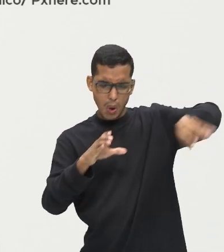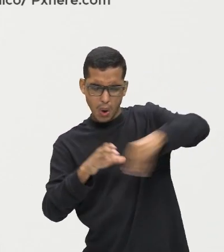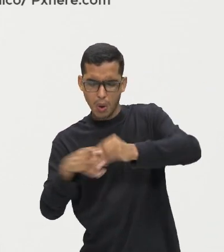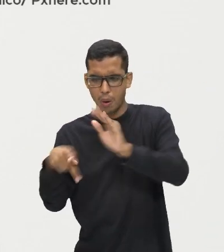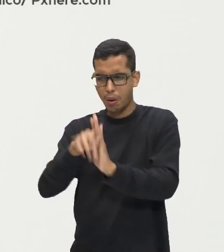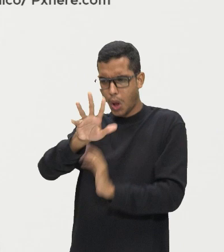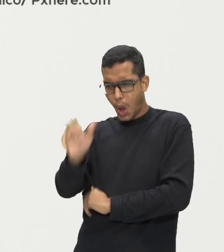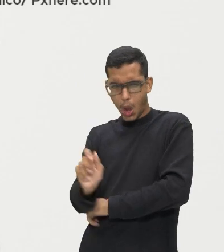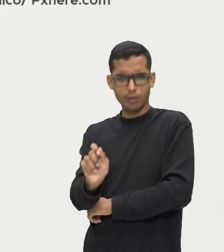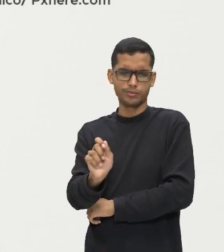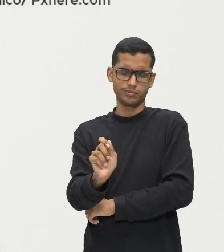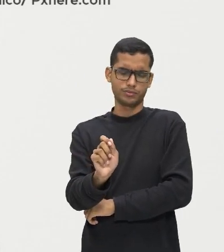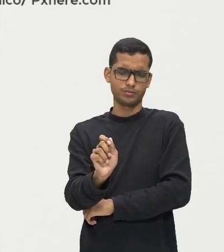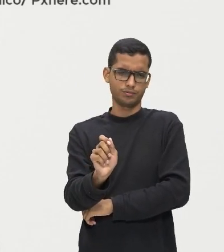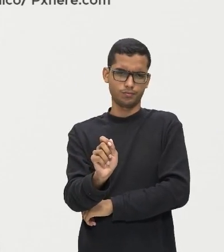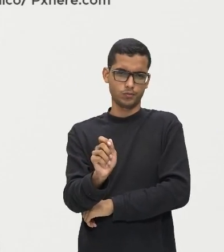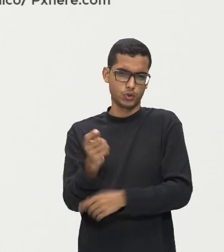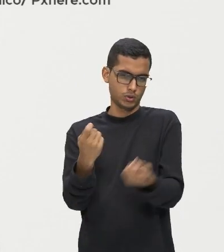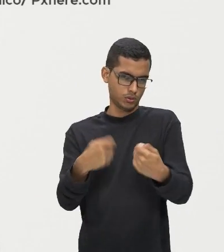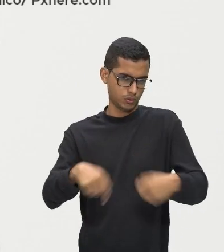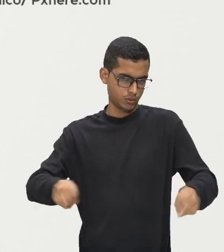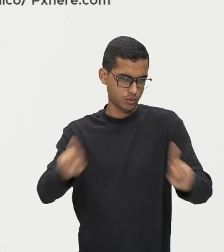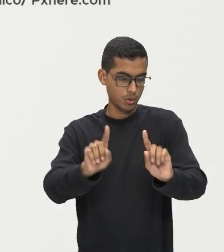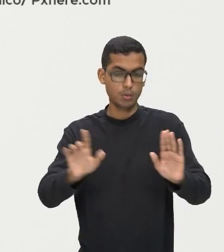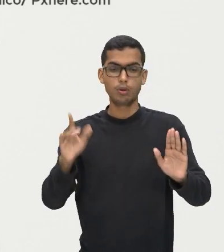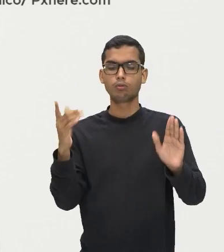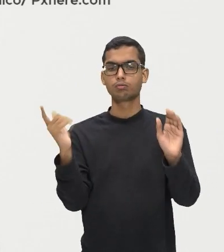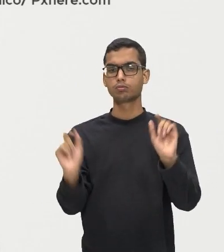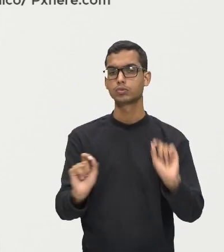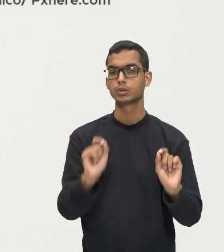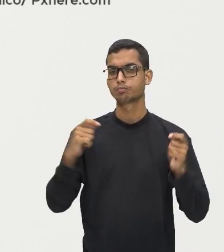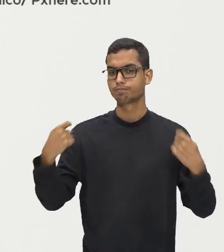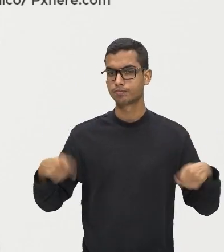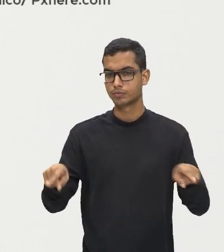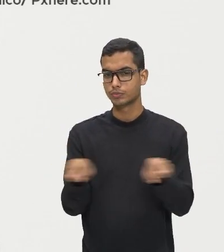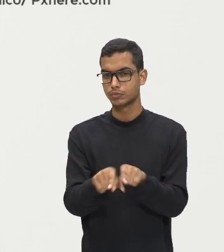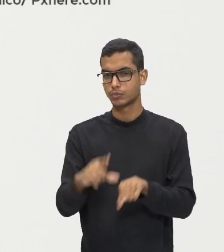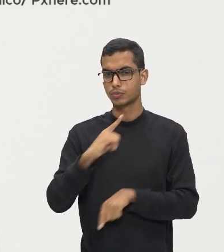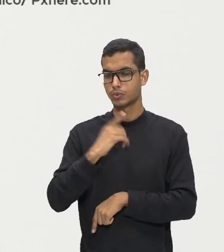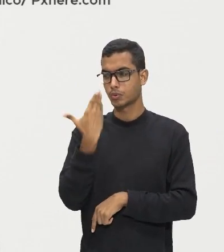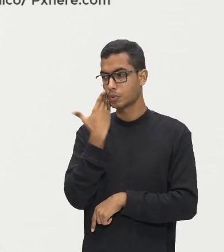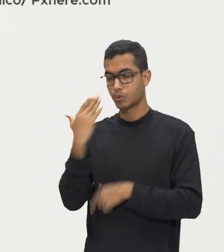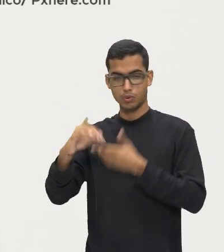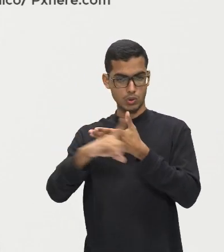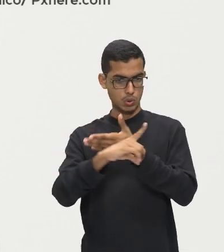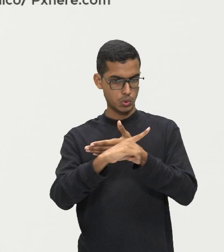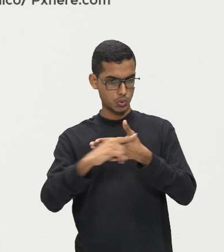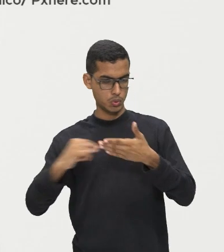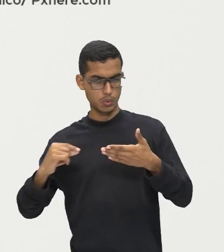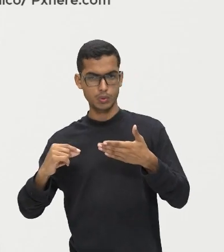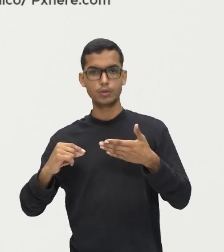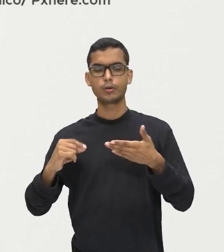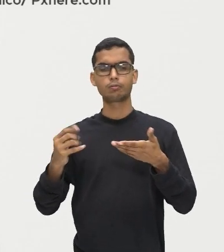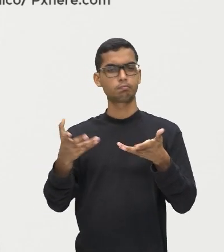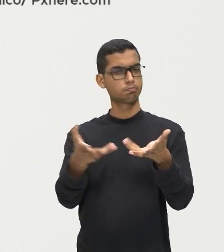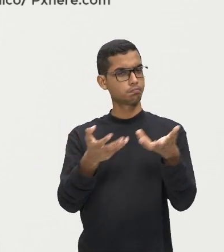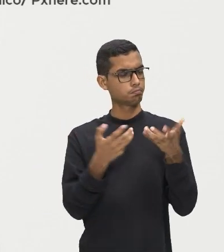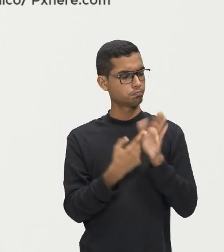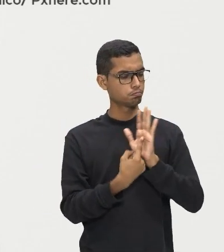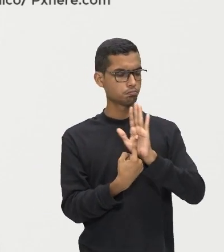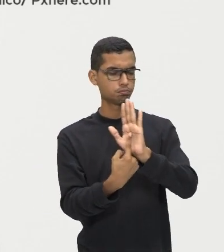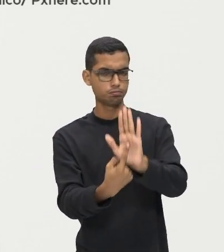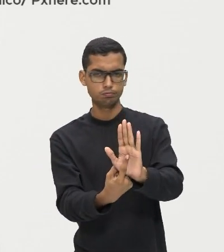que ele vai apresentar? O que que eu vou encontrar nesse mapa? Aquilo que o autor, ou seja, a pessoa que está fazendo aquele